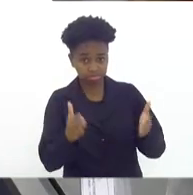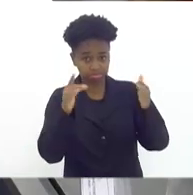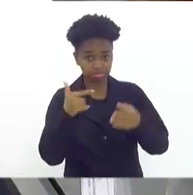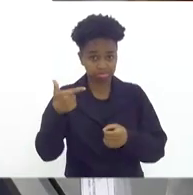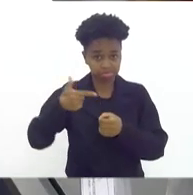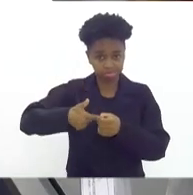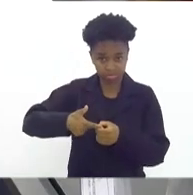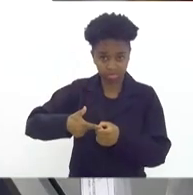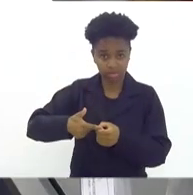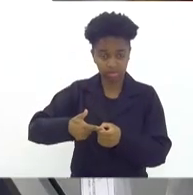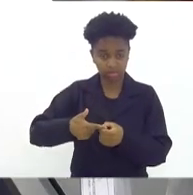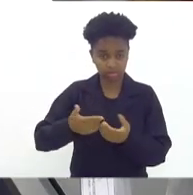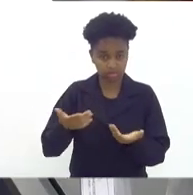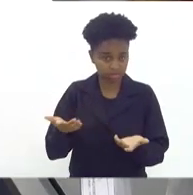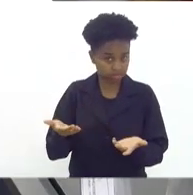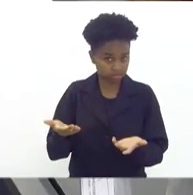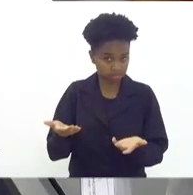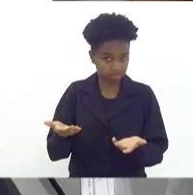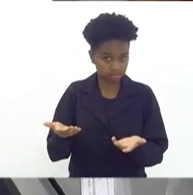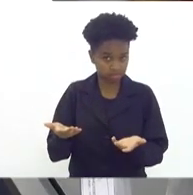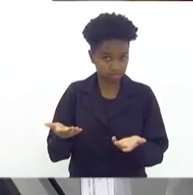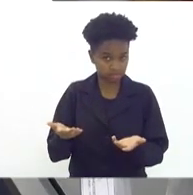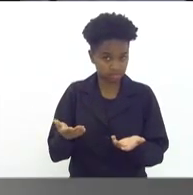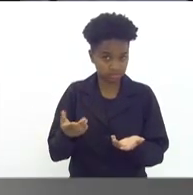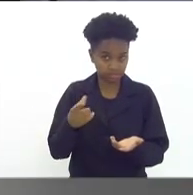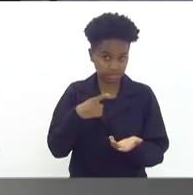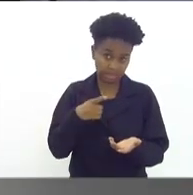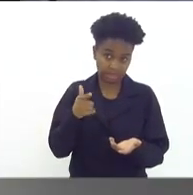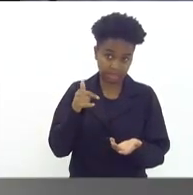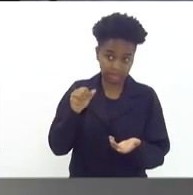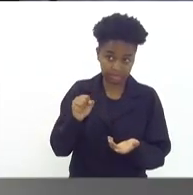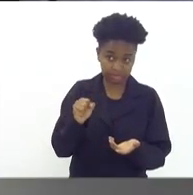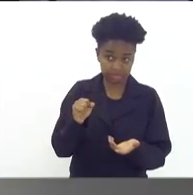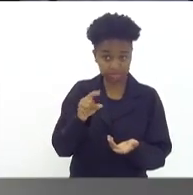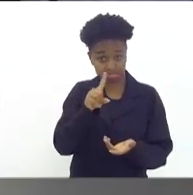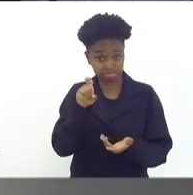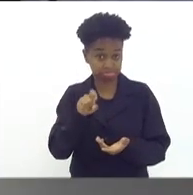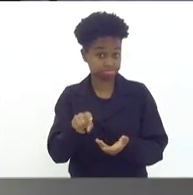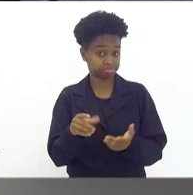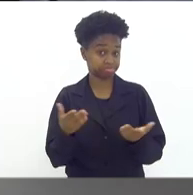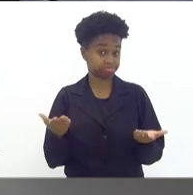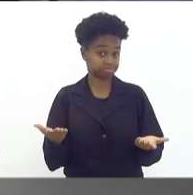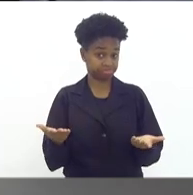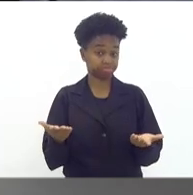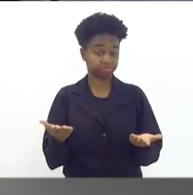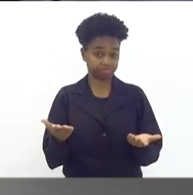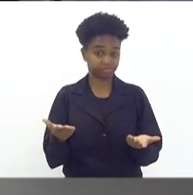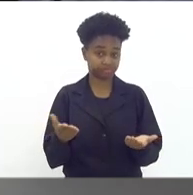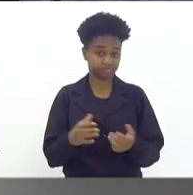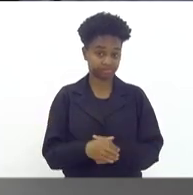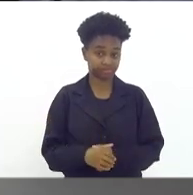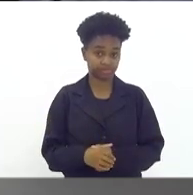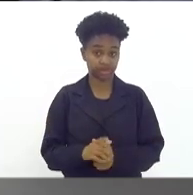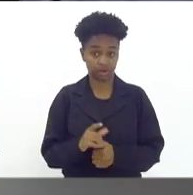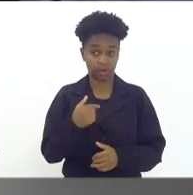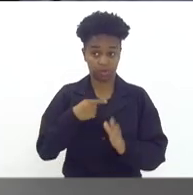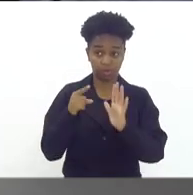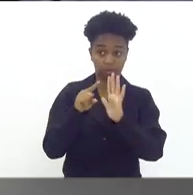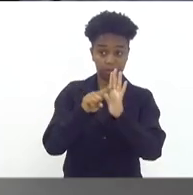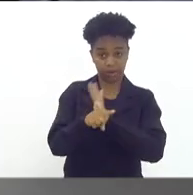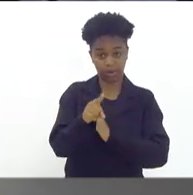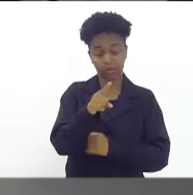inaugurar ali o posto de gasolina dele com gás então fica no ar né uma pergunta